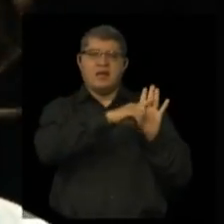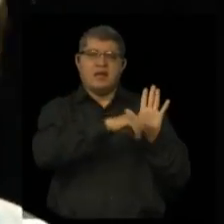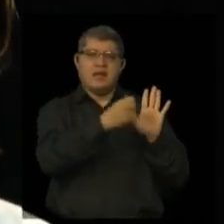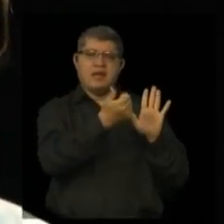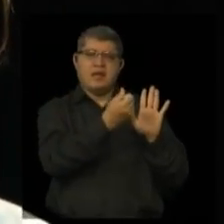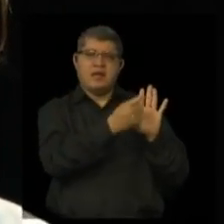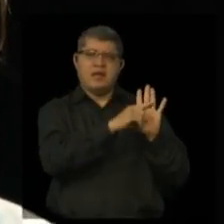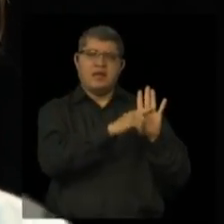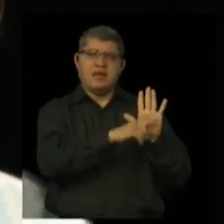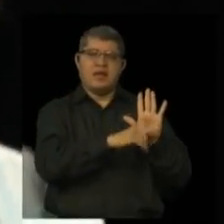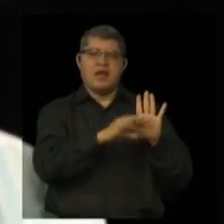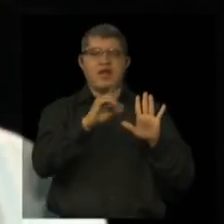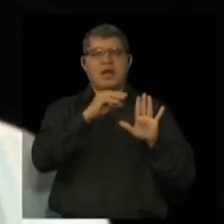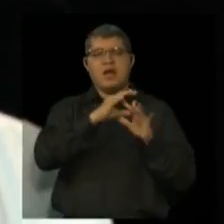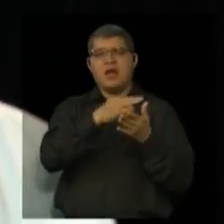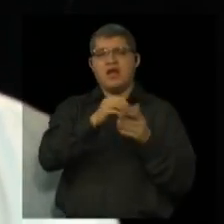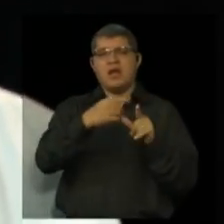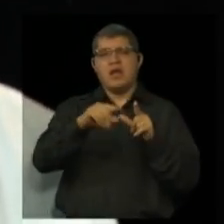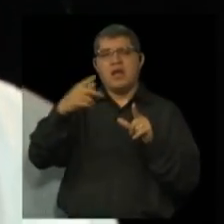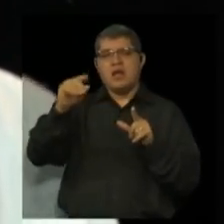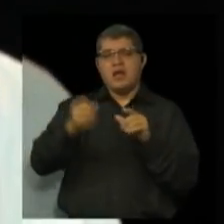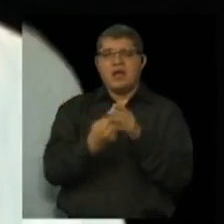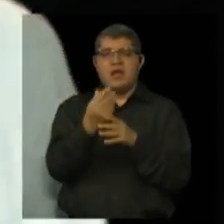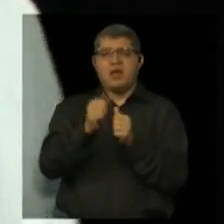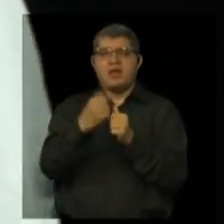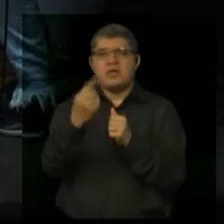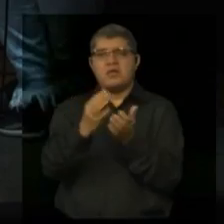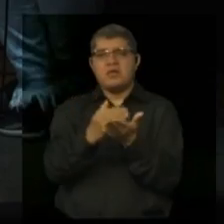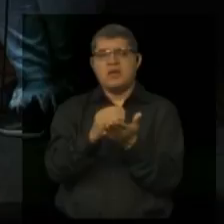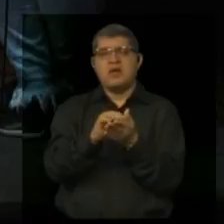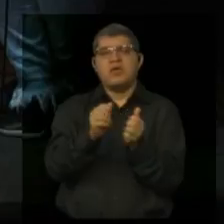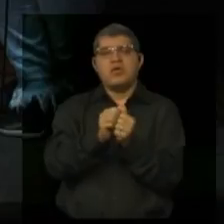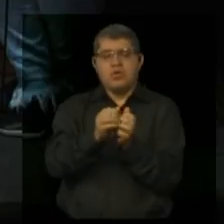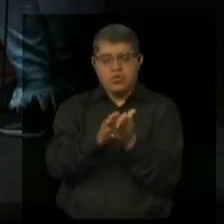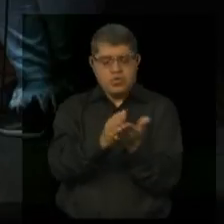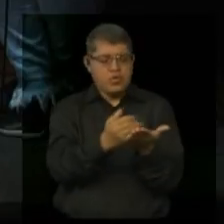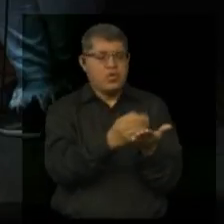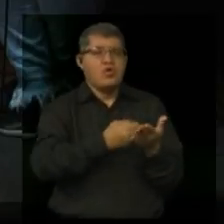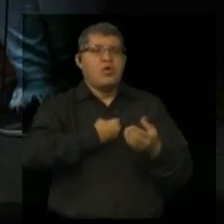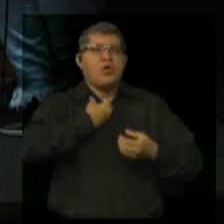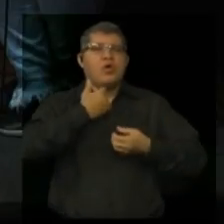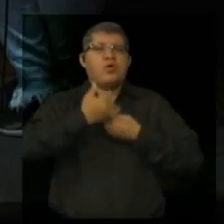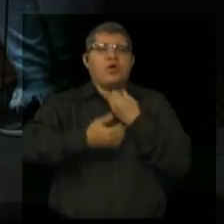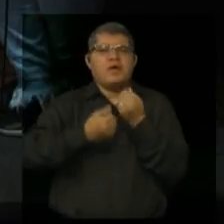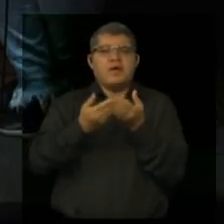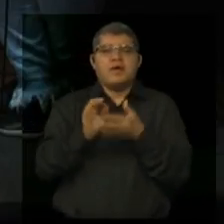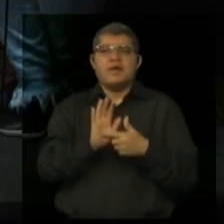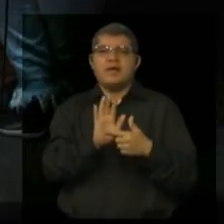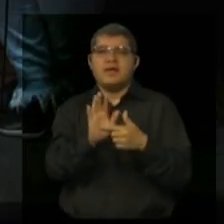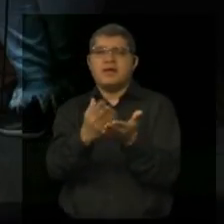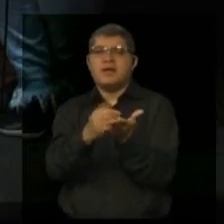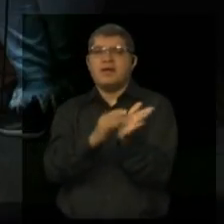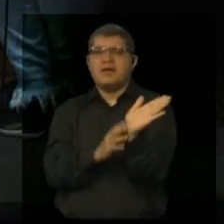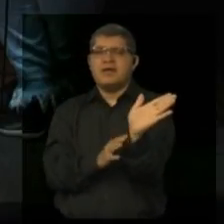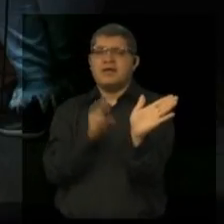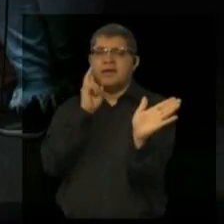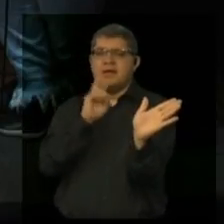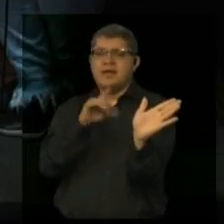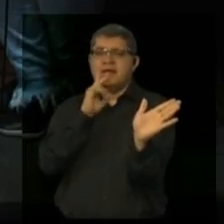16 faixas. São 16 faixas autorais. Vem acompanhado de um livro de poema, que é esse daqui, ó. Tem como mostrar o livro